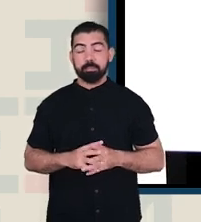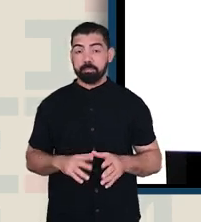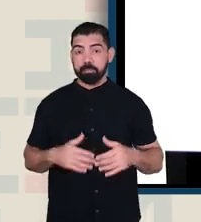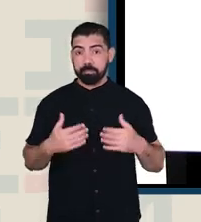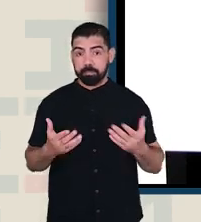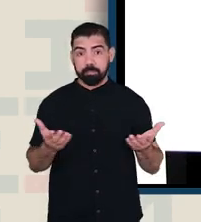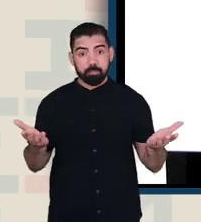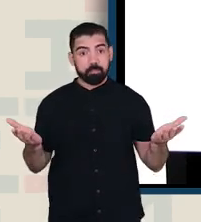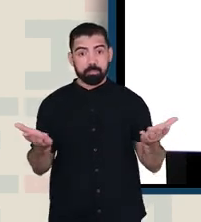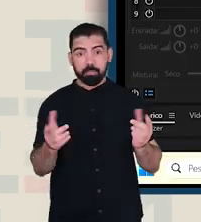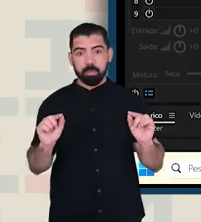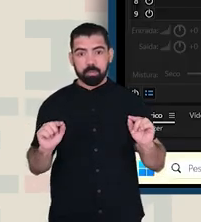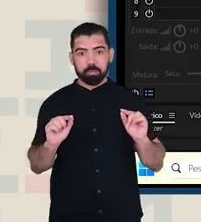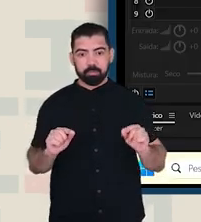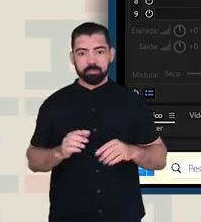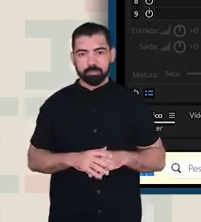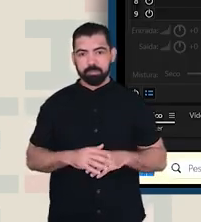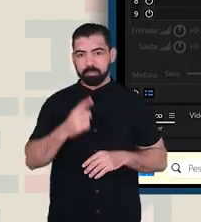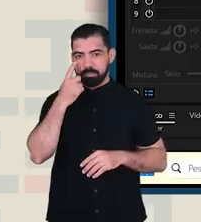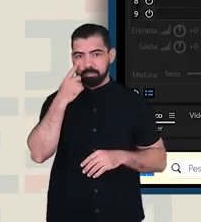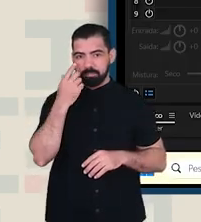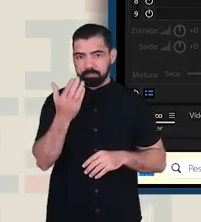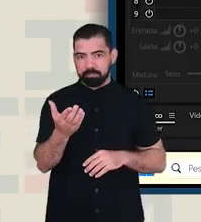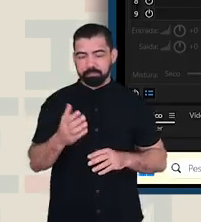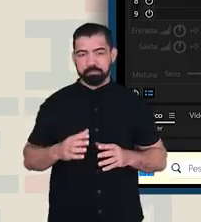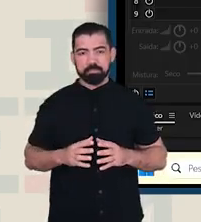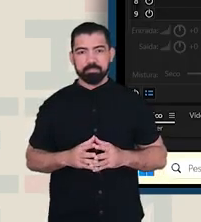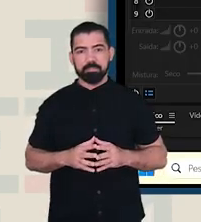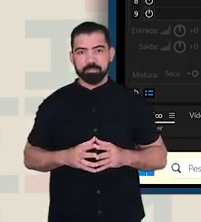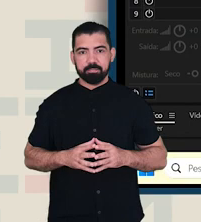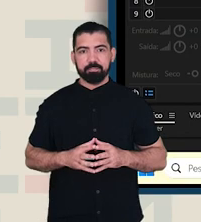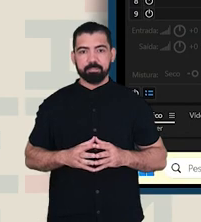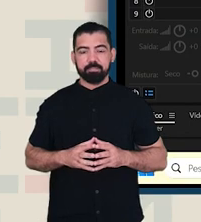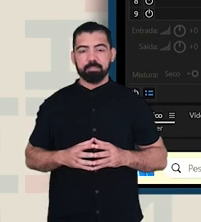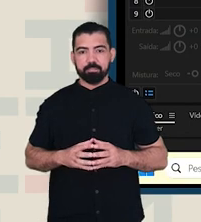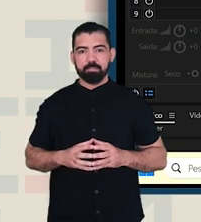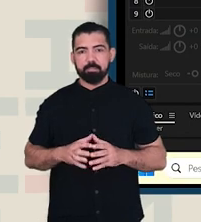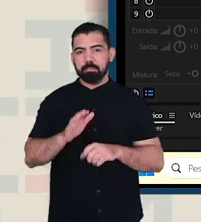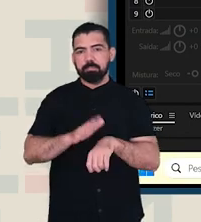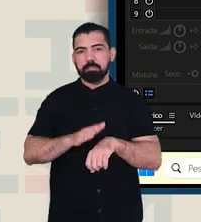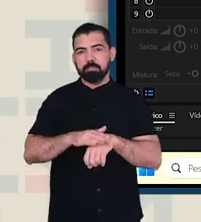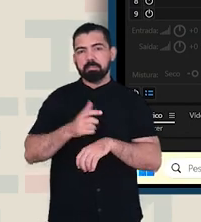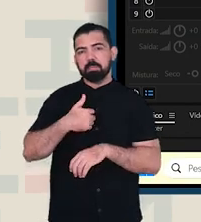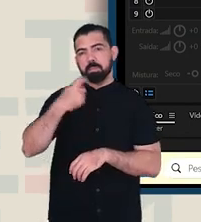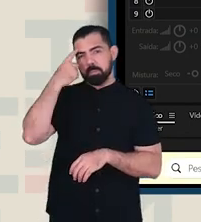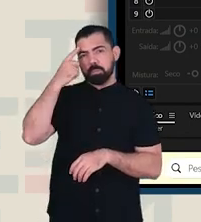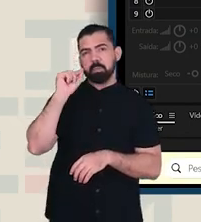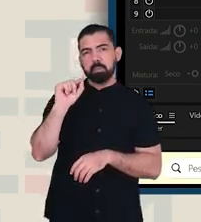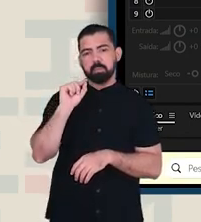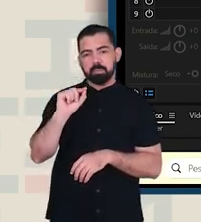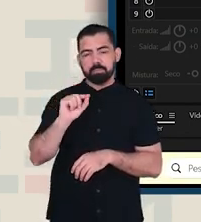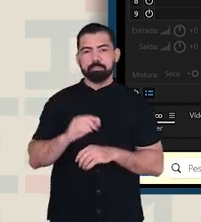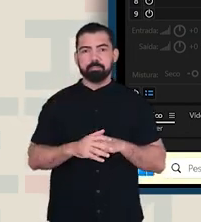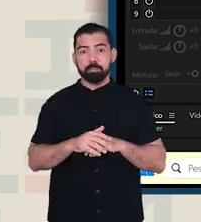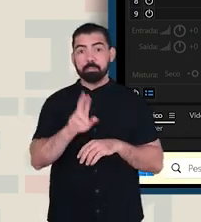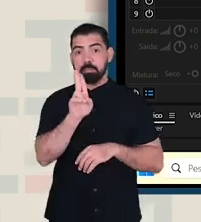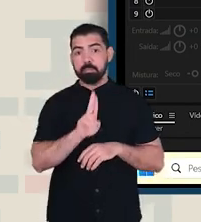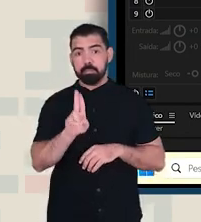Bem, agora, nesta peça, eu estava pensando